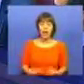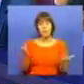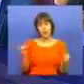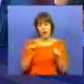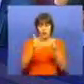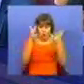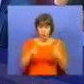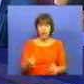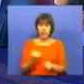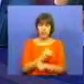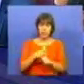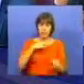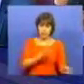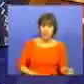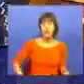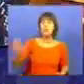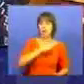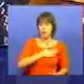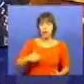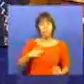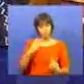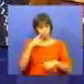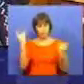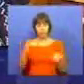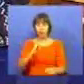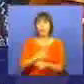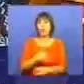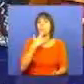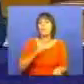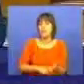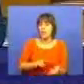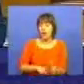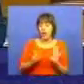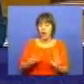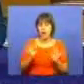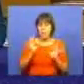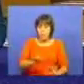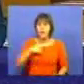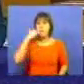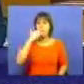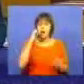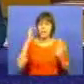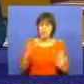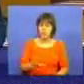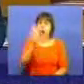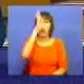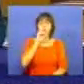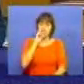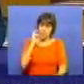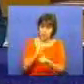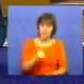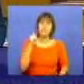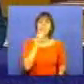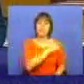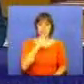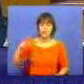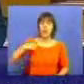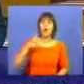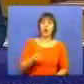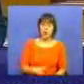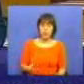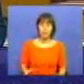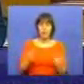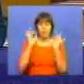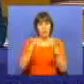Estas contas do Serviço Nacional de Saúde revelam ainda uma outra realidade bem mais grave. O Governo exigiu sacrifícios aos portugueses